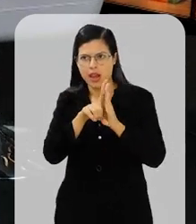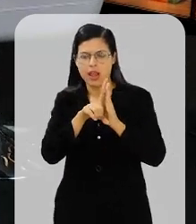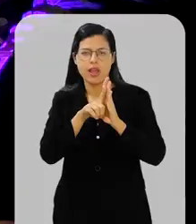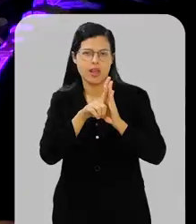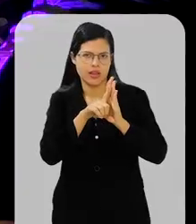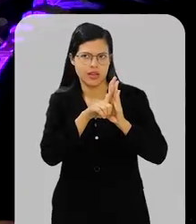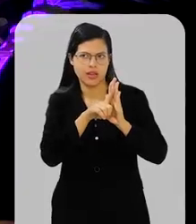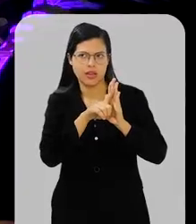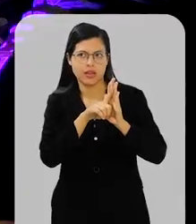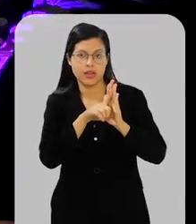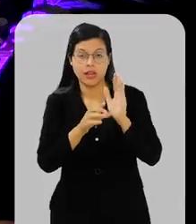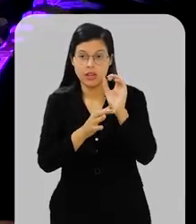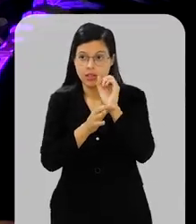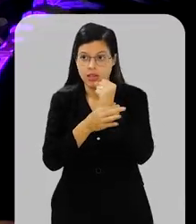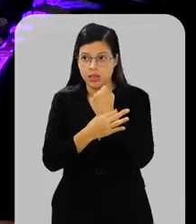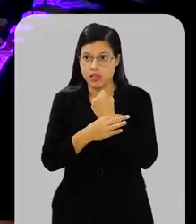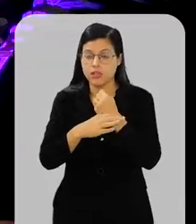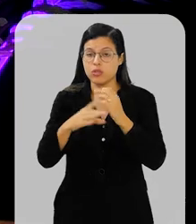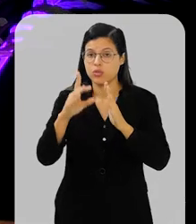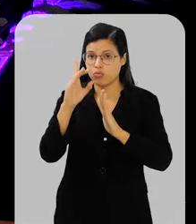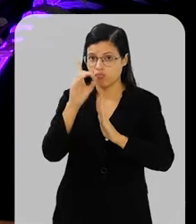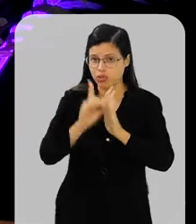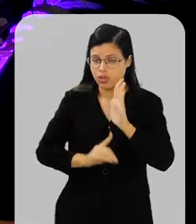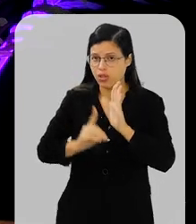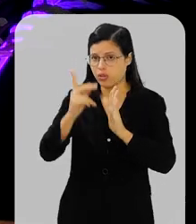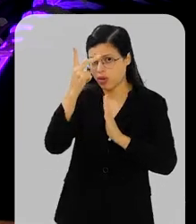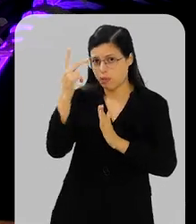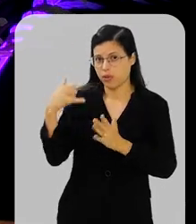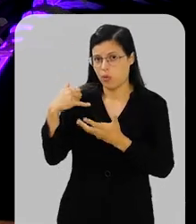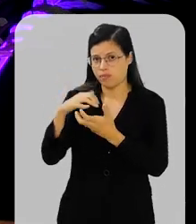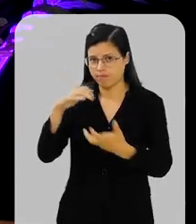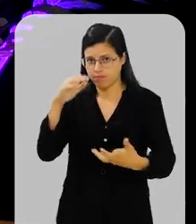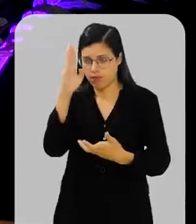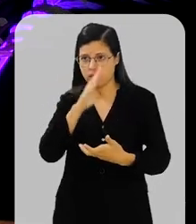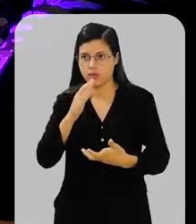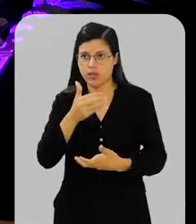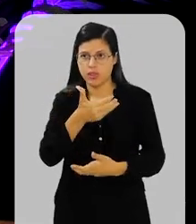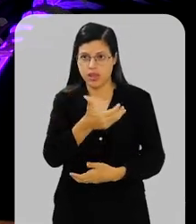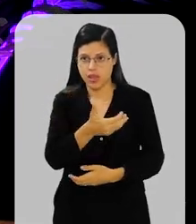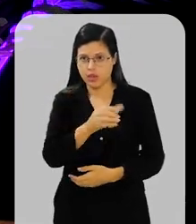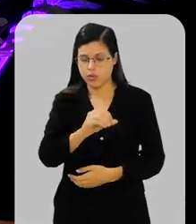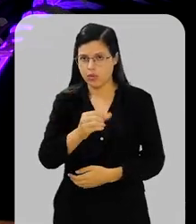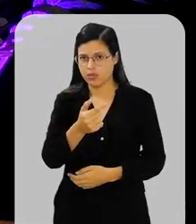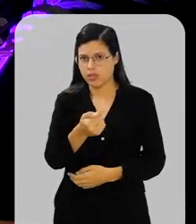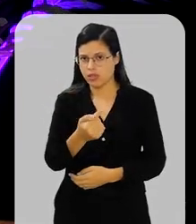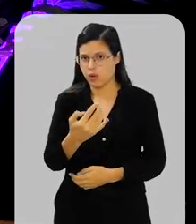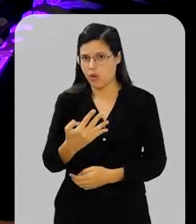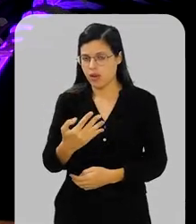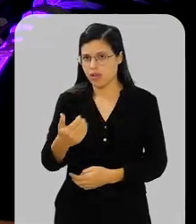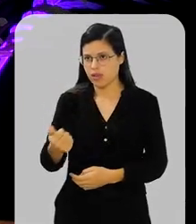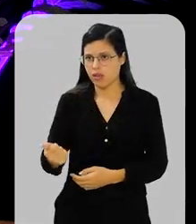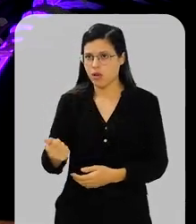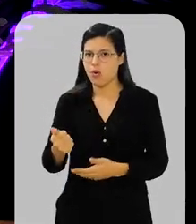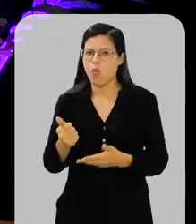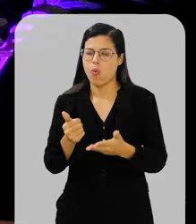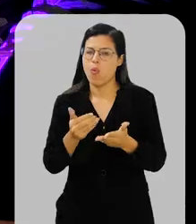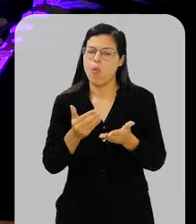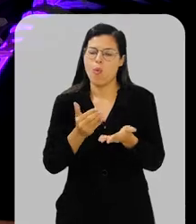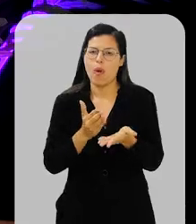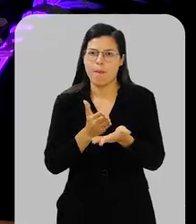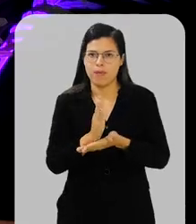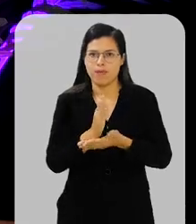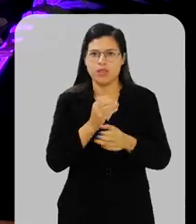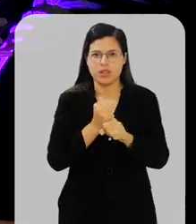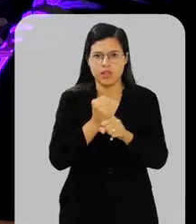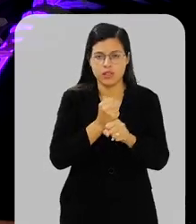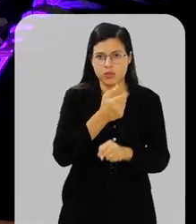nossa lei, né? A nossa lei que garante os direitos fundamentais da pessoa idosa no Brasil, a Lei 10.741, Público sancionado em